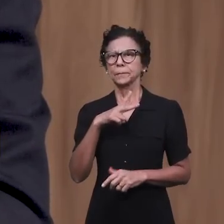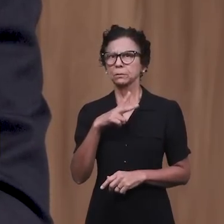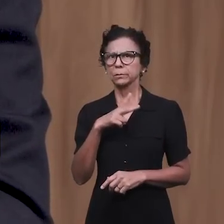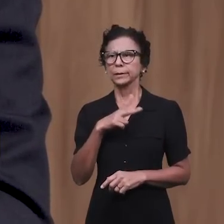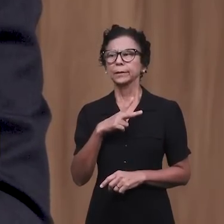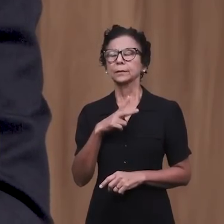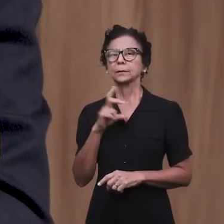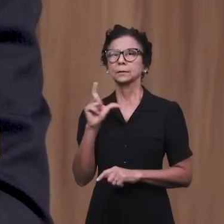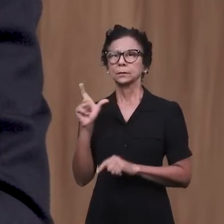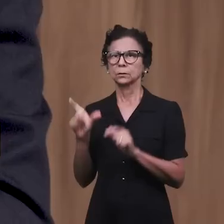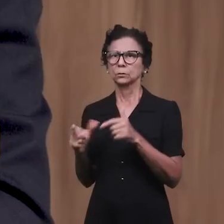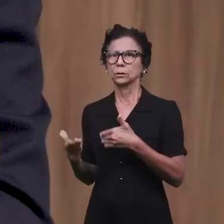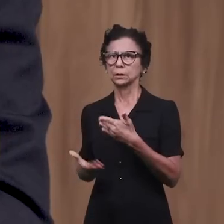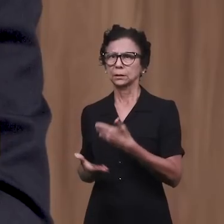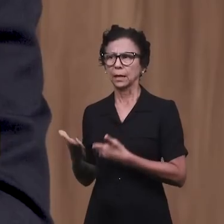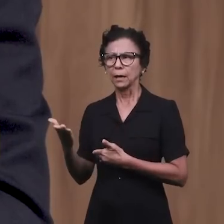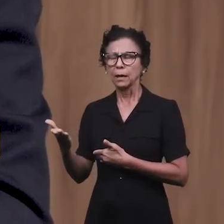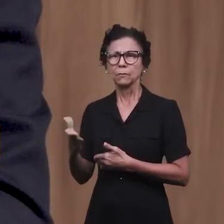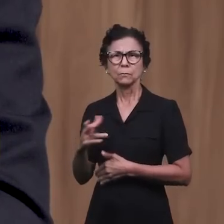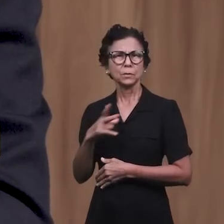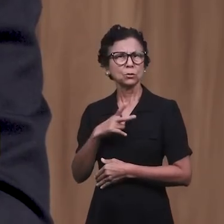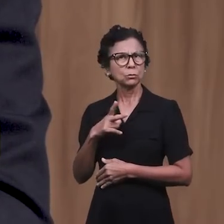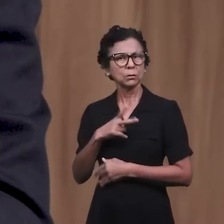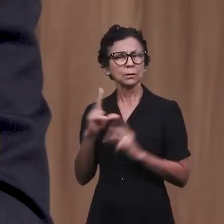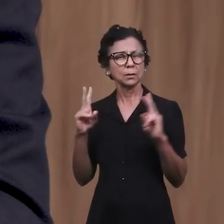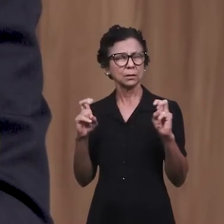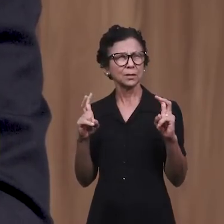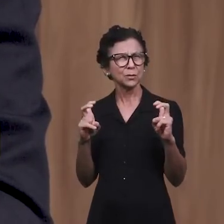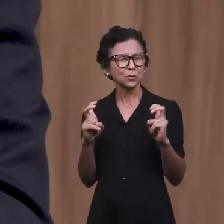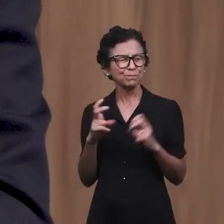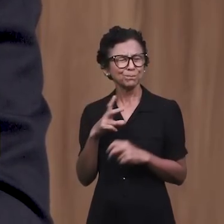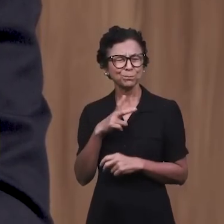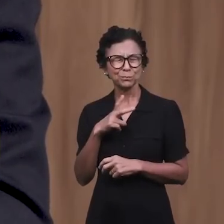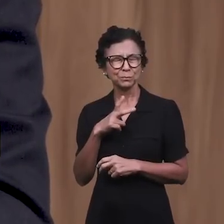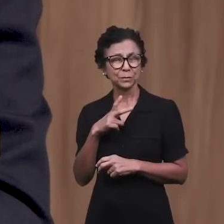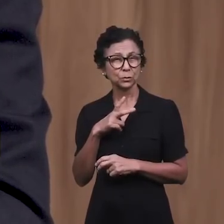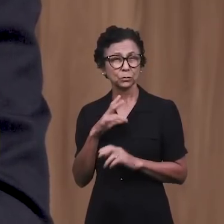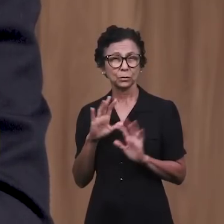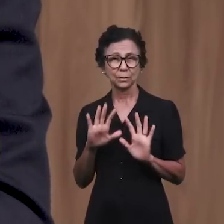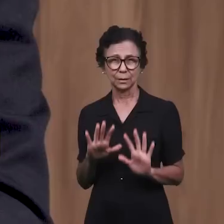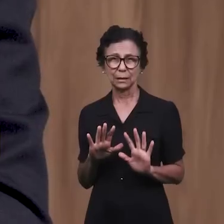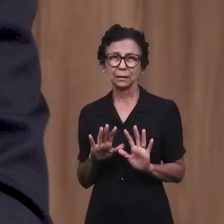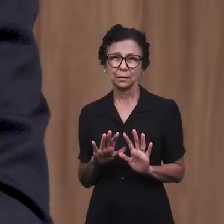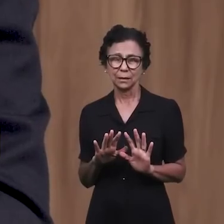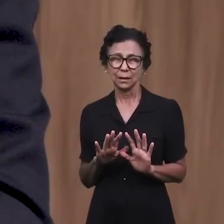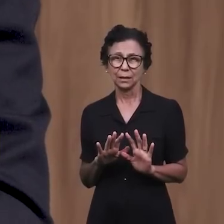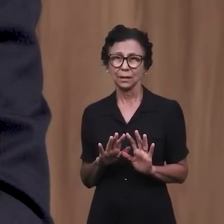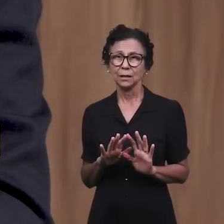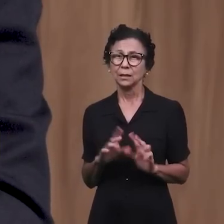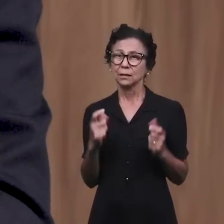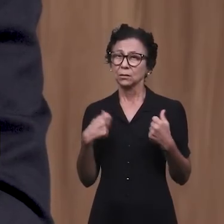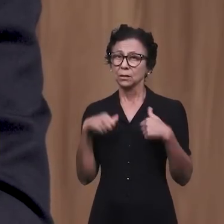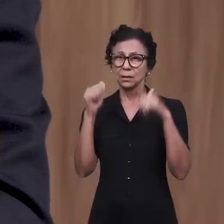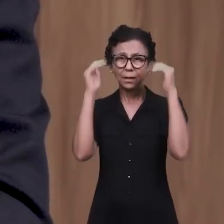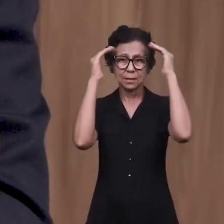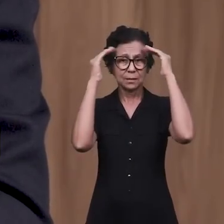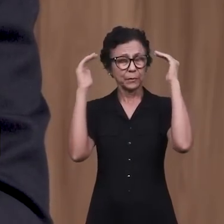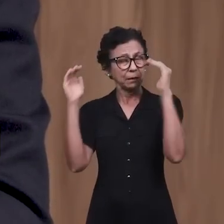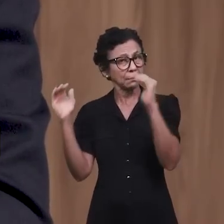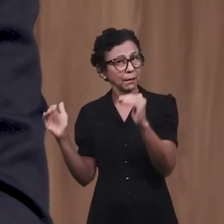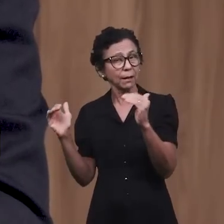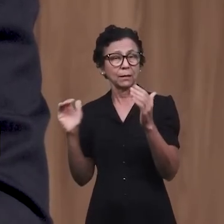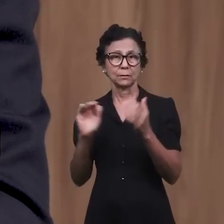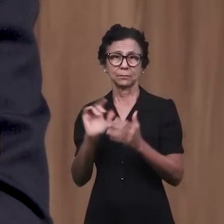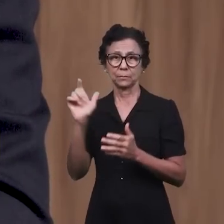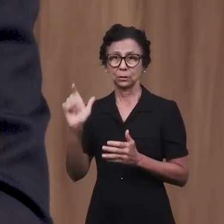pessoais, aquilo que é particular, aquilo que é privado, né, das pessoas, a privacidade das pessoas é preciso ser respeitada